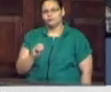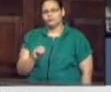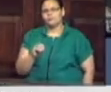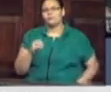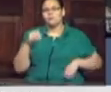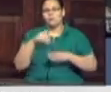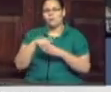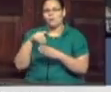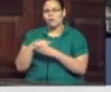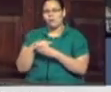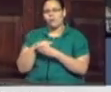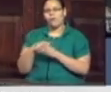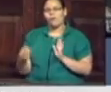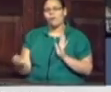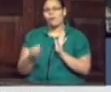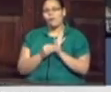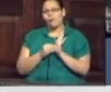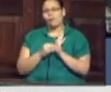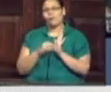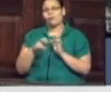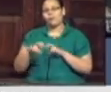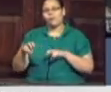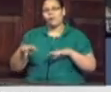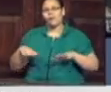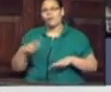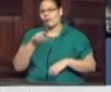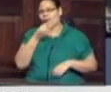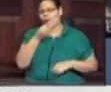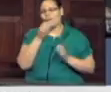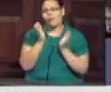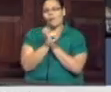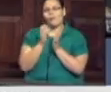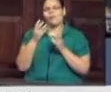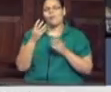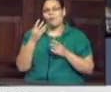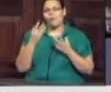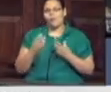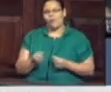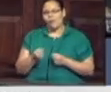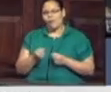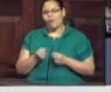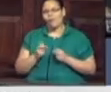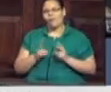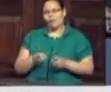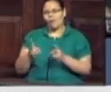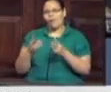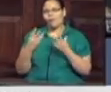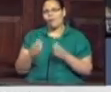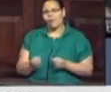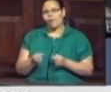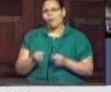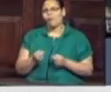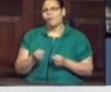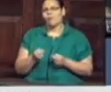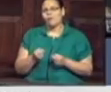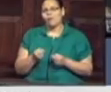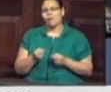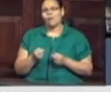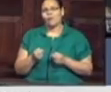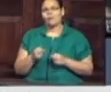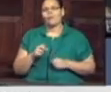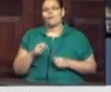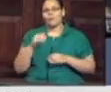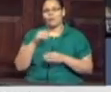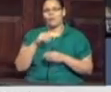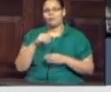Em votação, a emenda de plenário com pareceres favoráveis. Senhores que aprovam, como estão, aprovada.